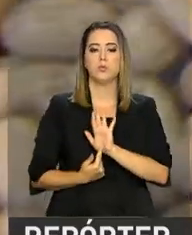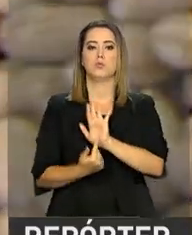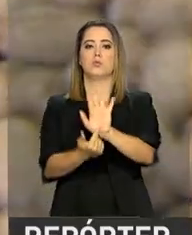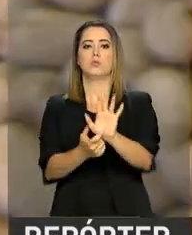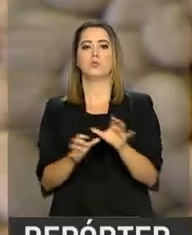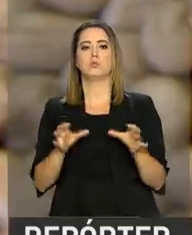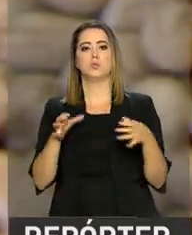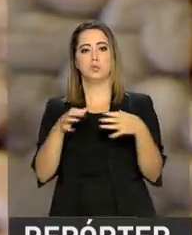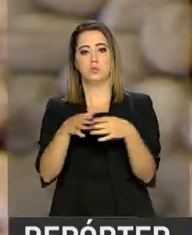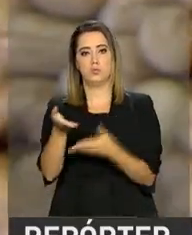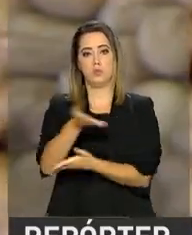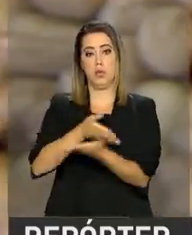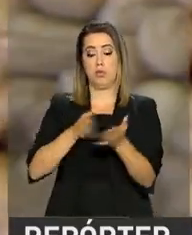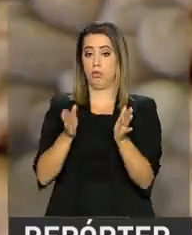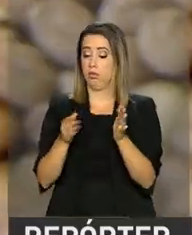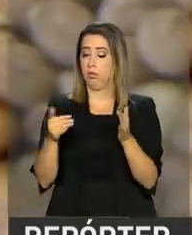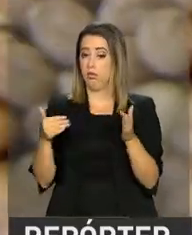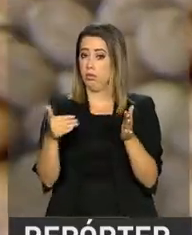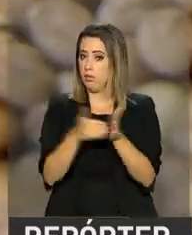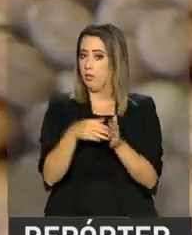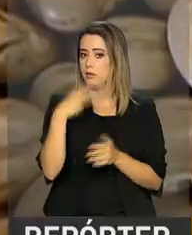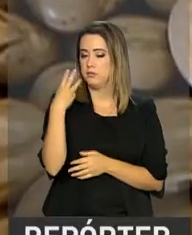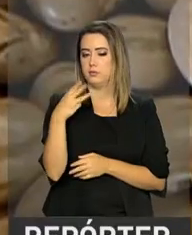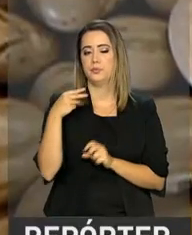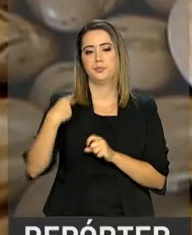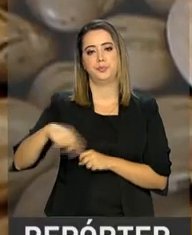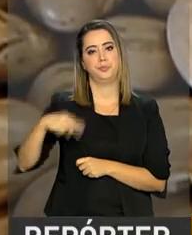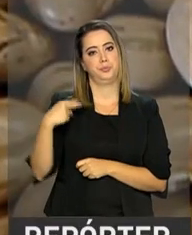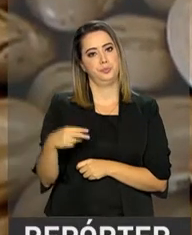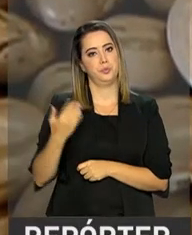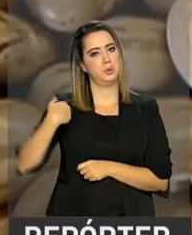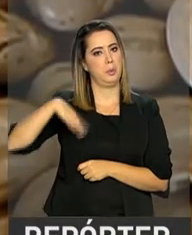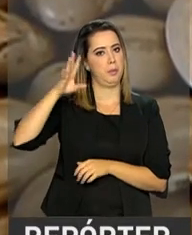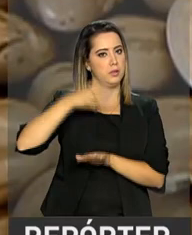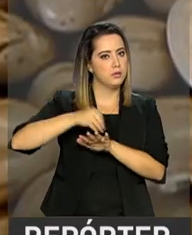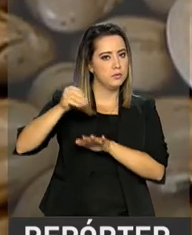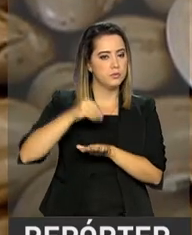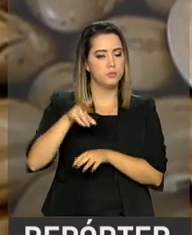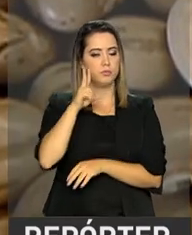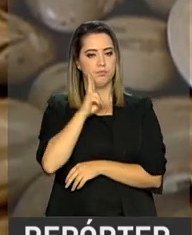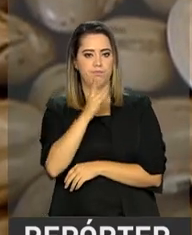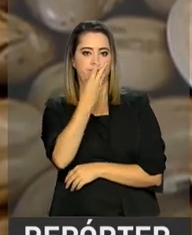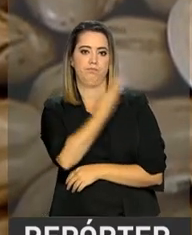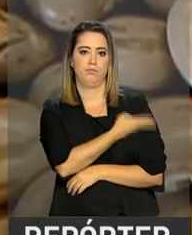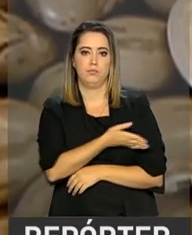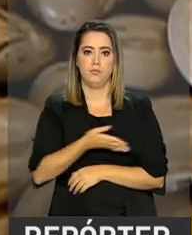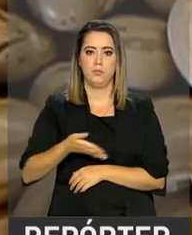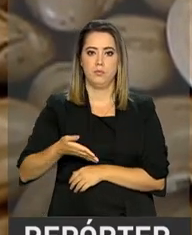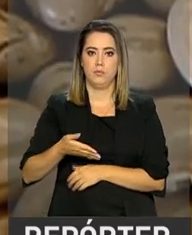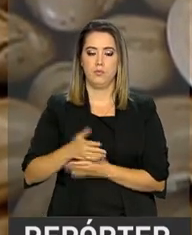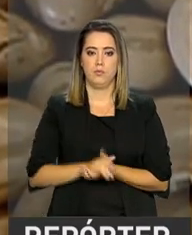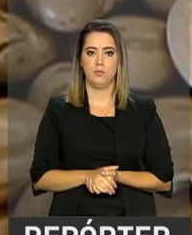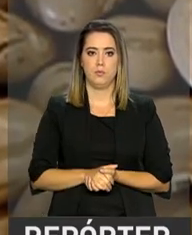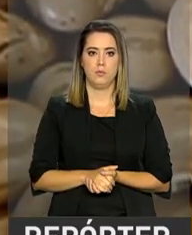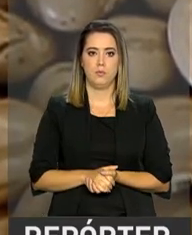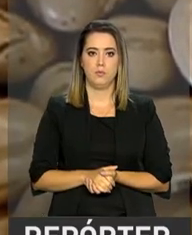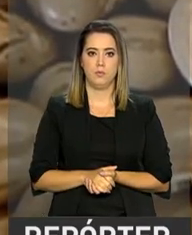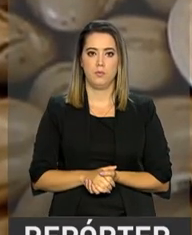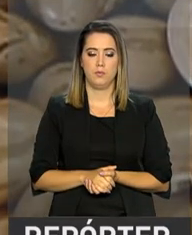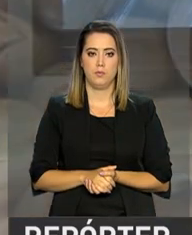associações e cooperativas até o dia 3 de novembro para mais informações acesse conab ponto gov ponto